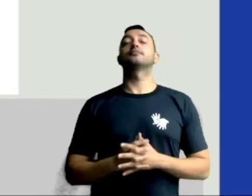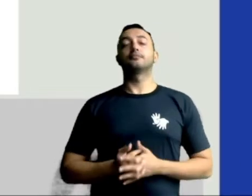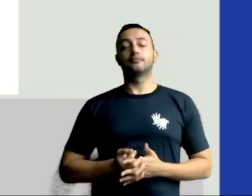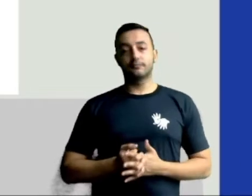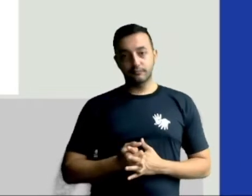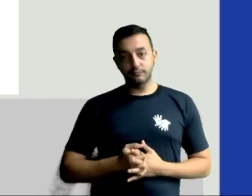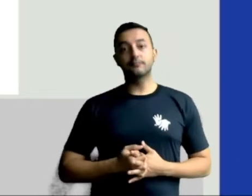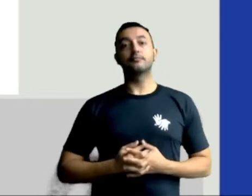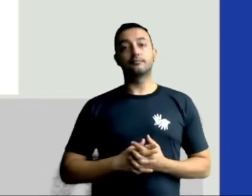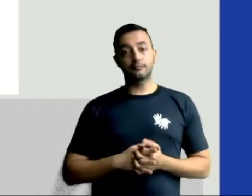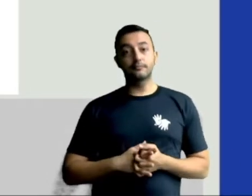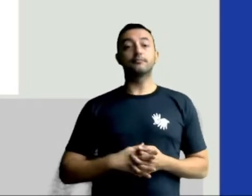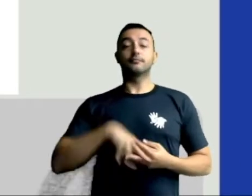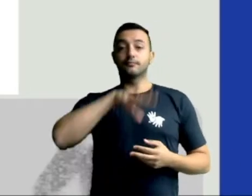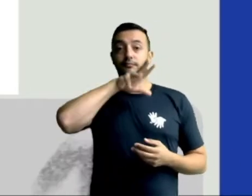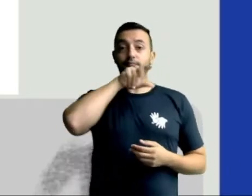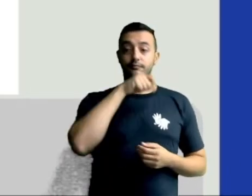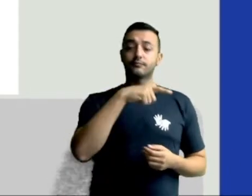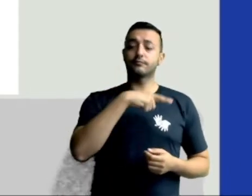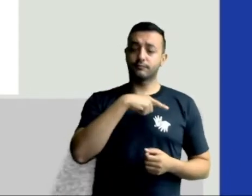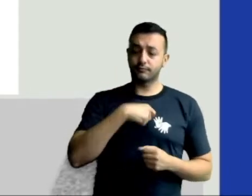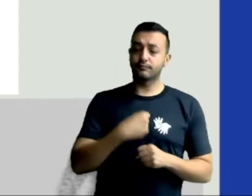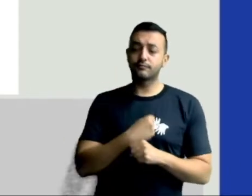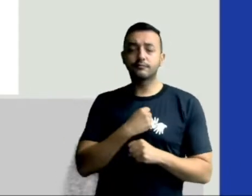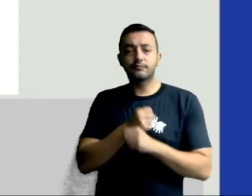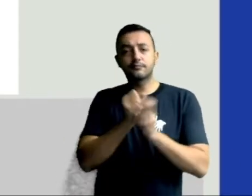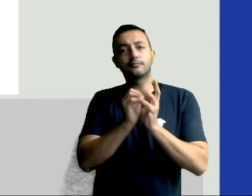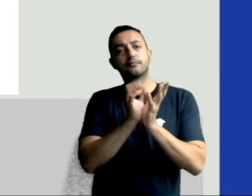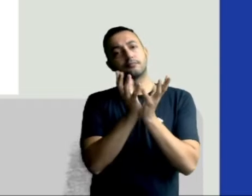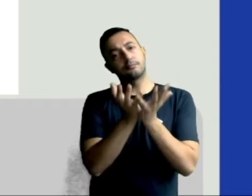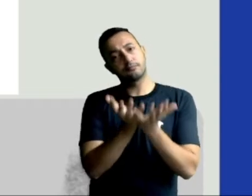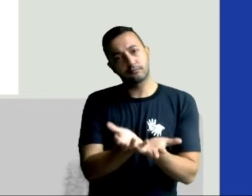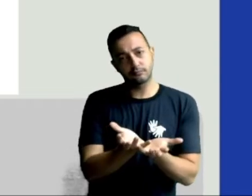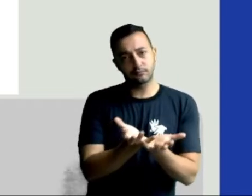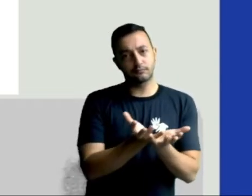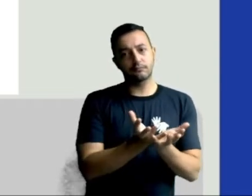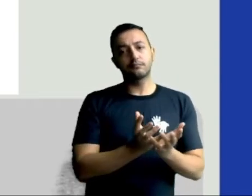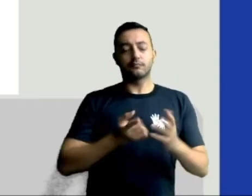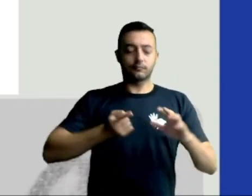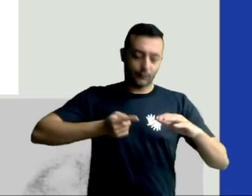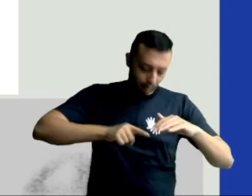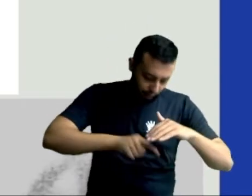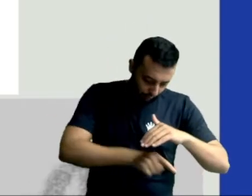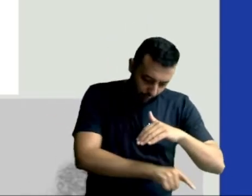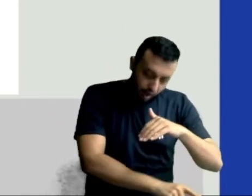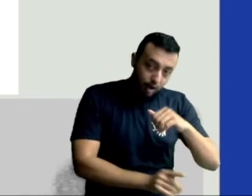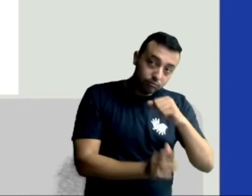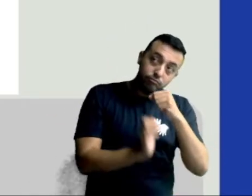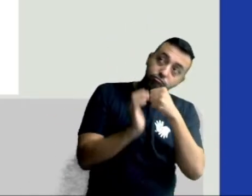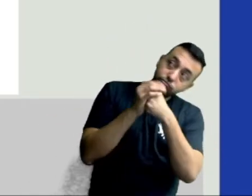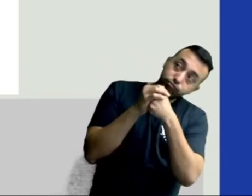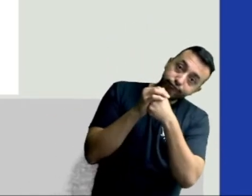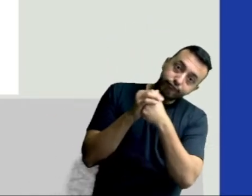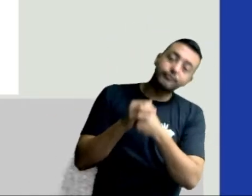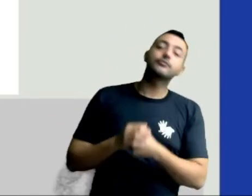Muitos animais fazem construções de ninhos, buracos para se abrigar. Também animais que